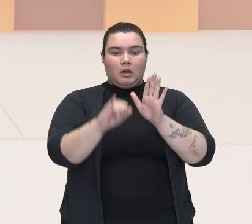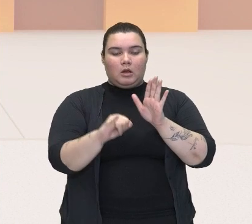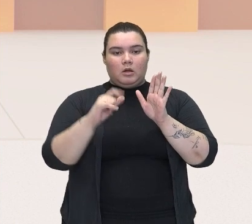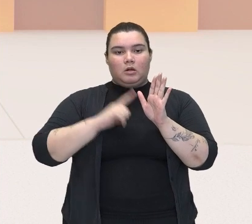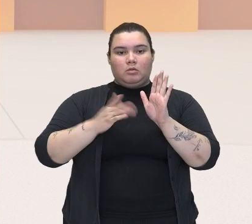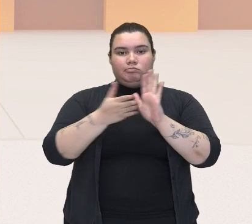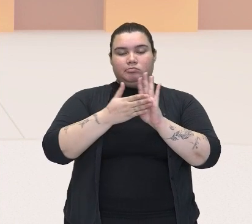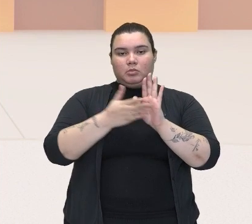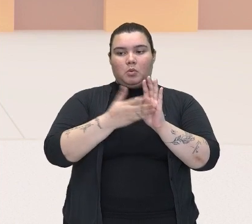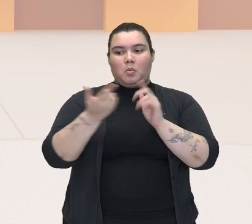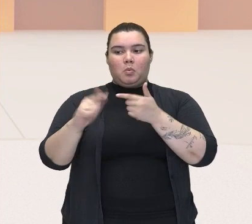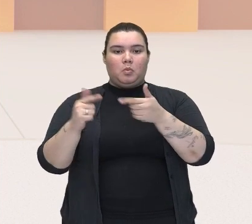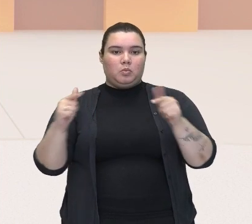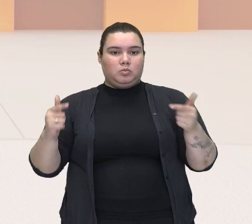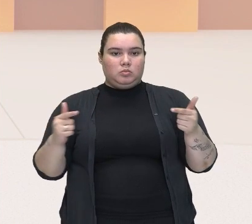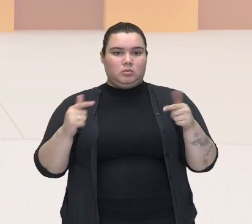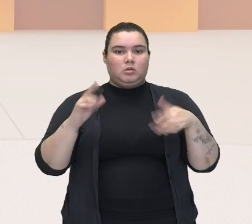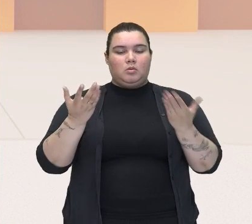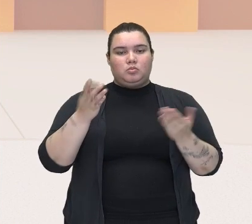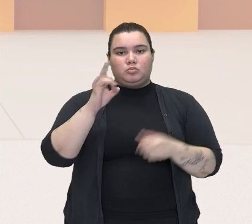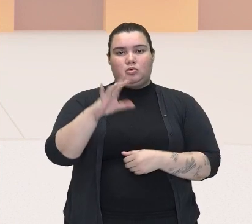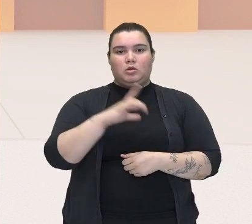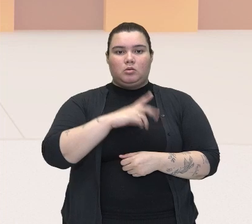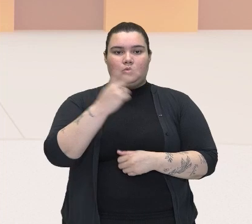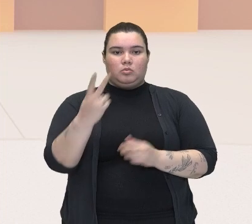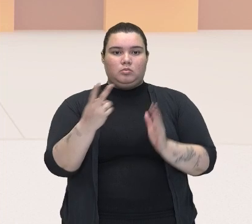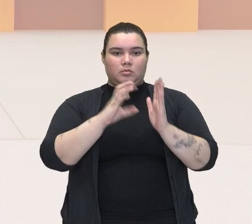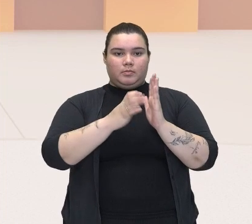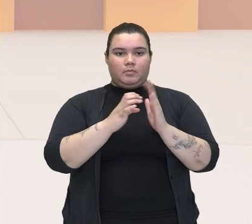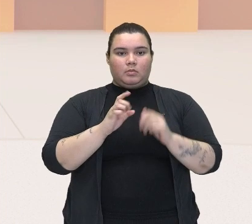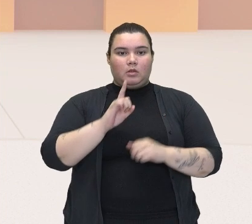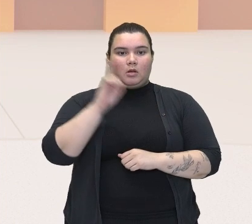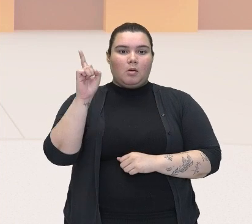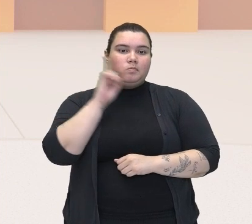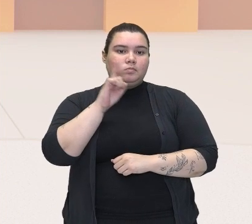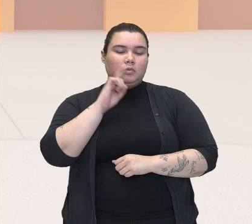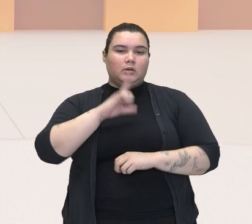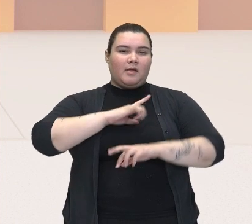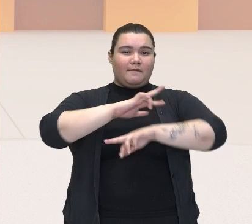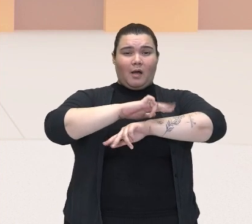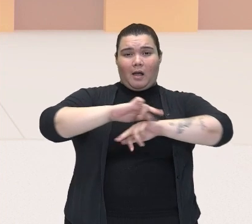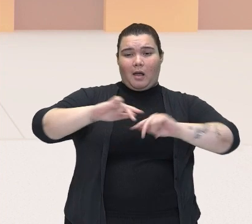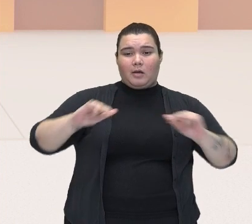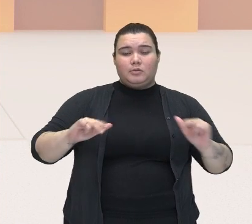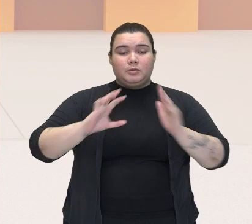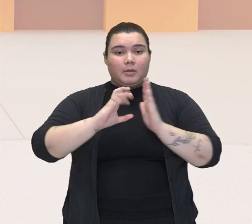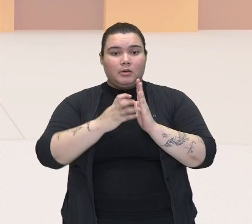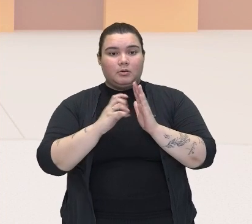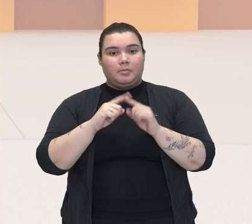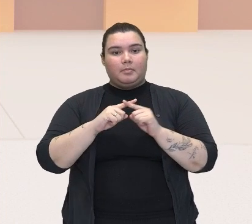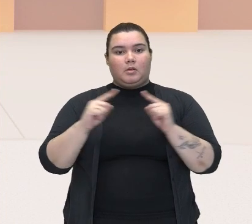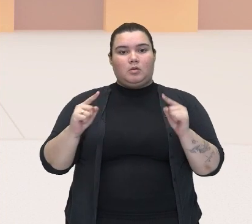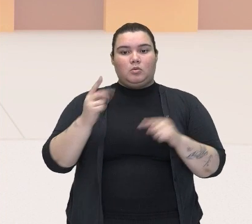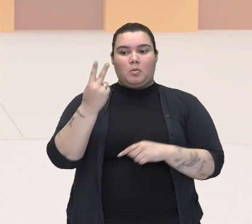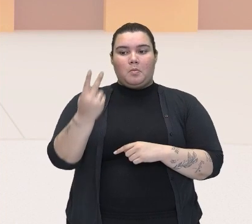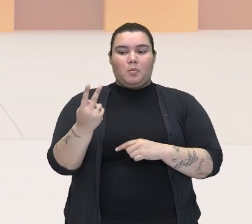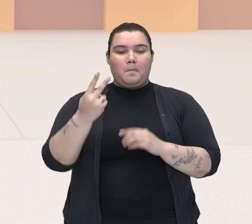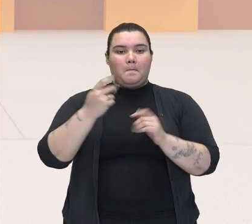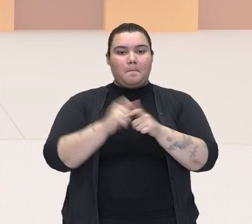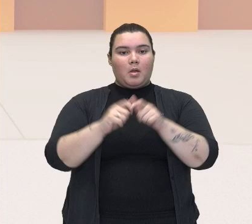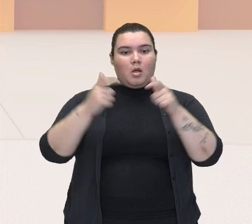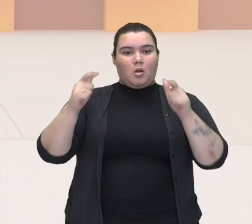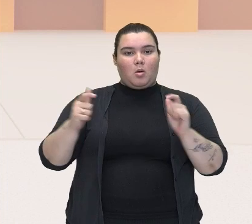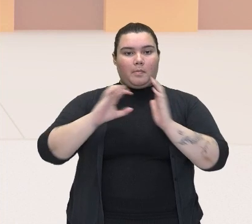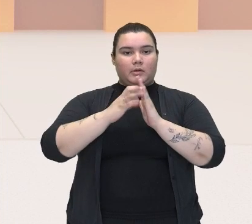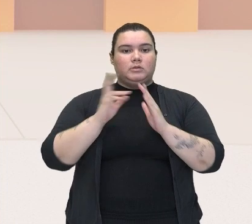outras agremiações. Então, só pode ter dois partidos. Nos Estados Unidos, nós temos vários partidos, porém, os dois maiores partidos que